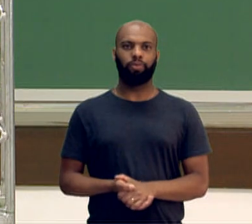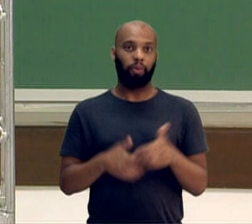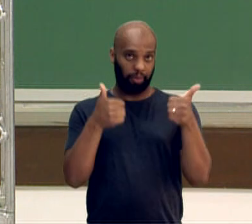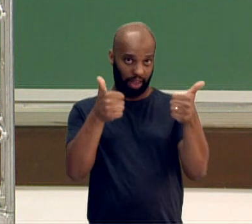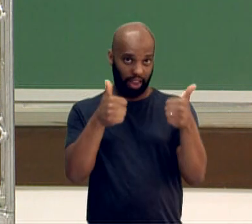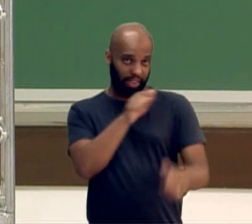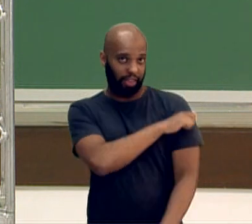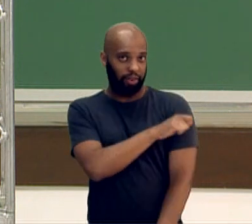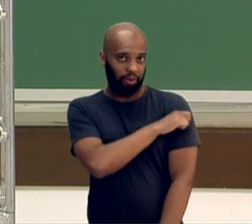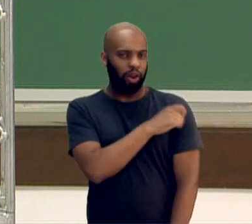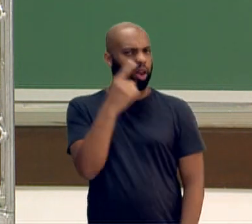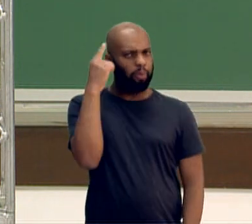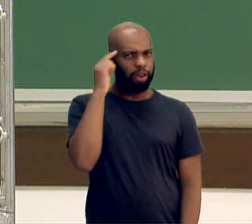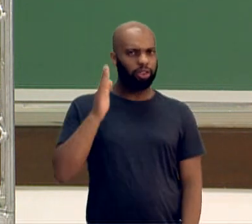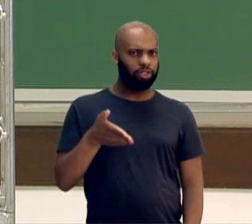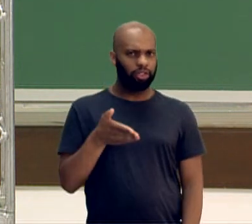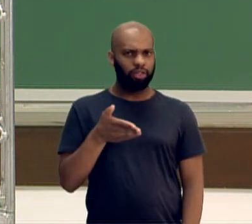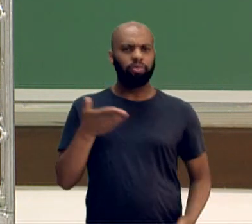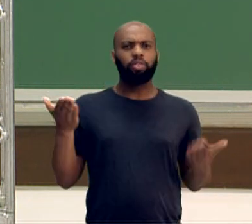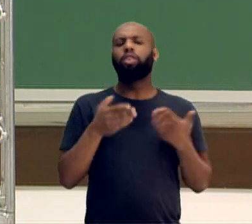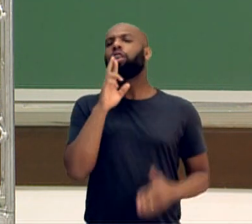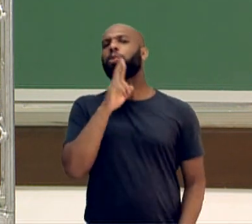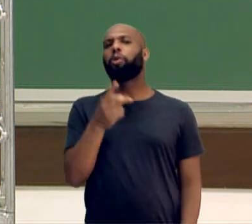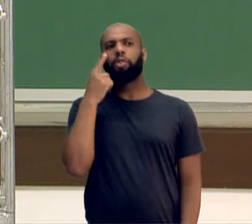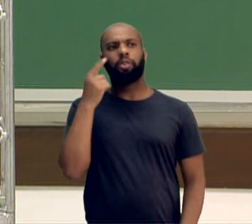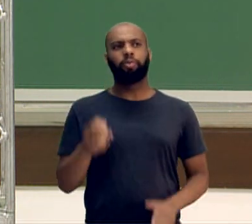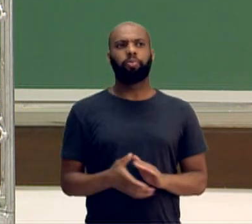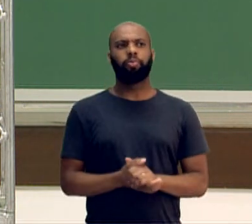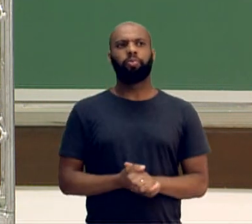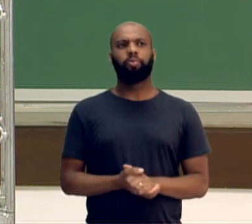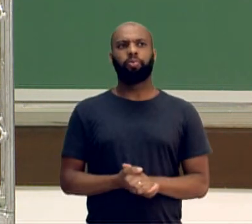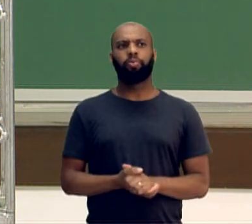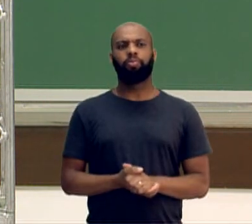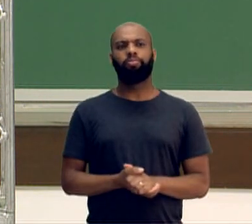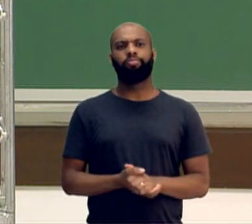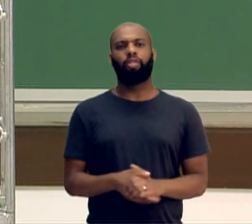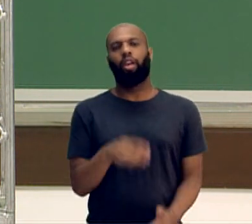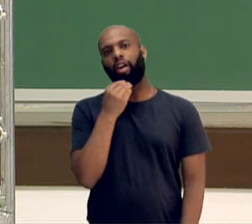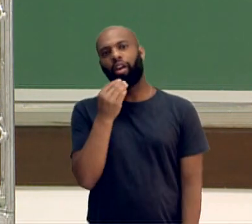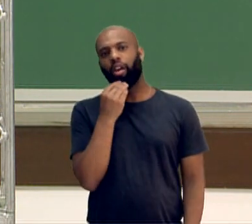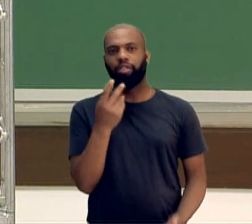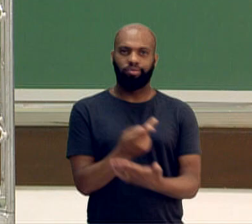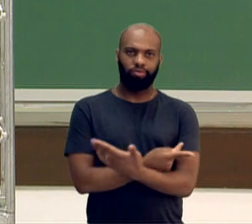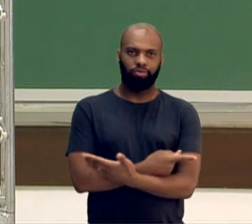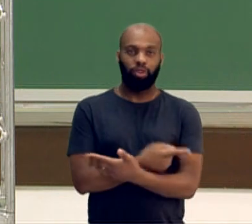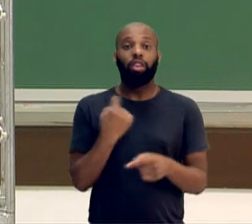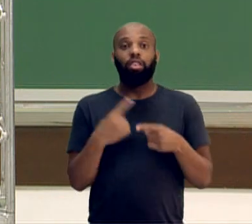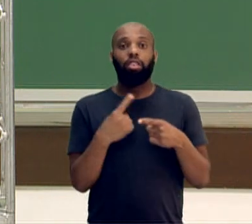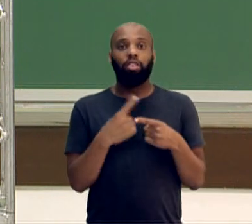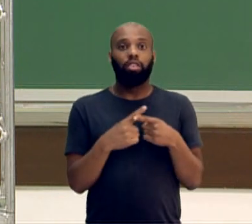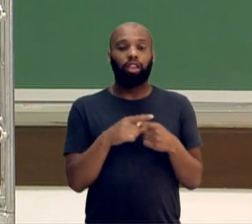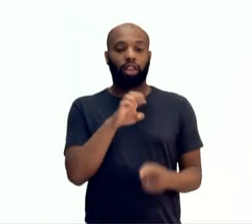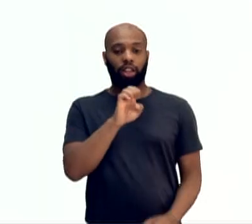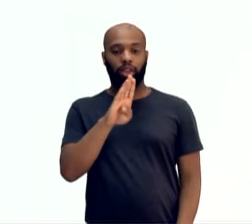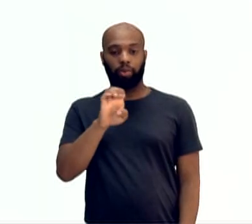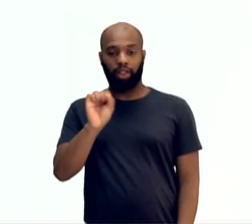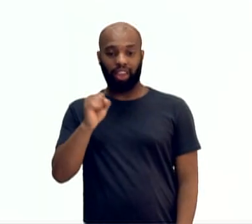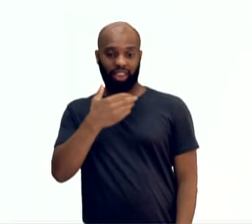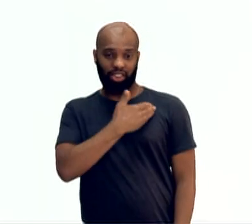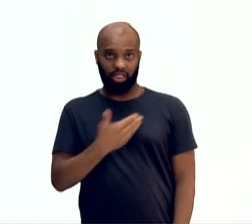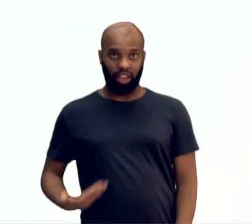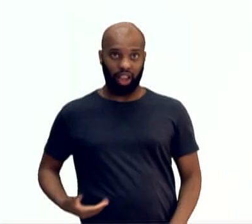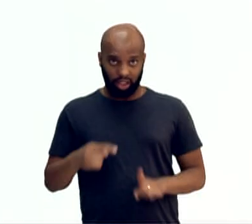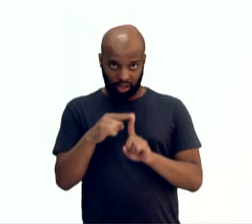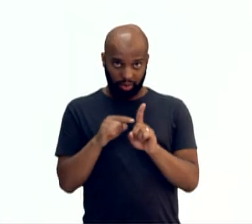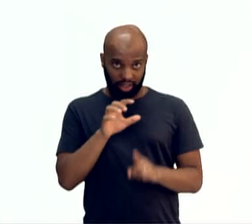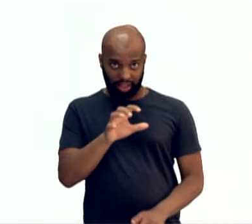Beleza, alunos? Pensaram? Vamos para a resposta, então. É óbvio que está errado. O Estado do bem-estar social, como eu falei para